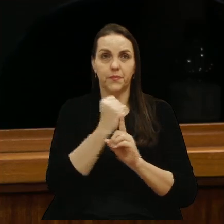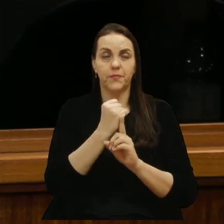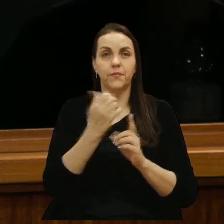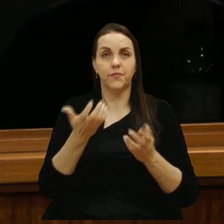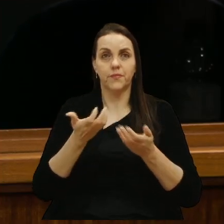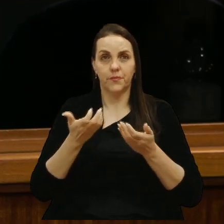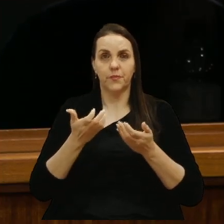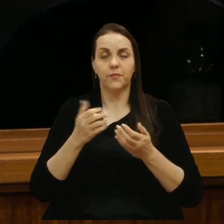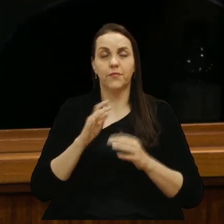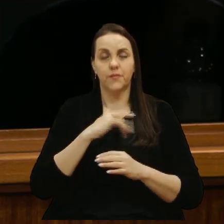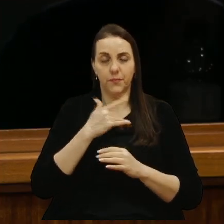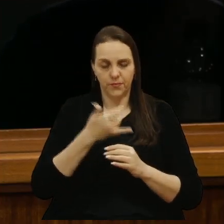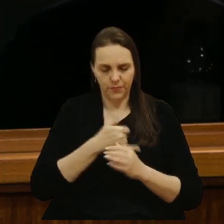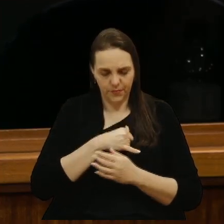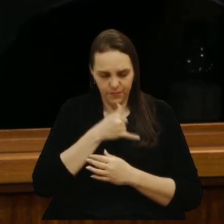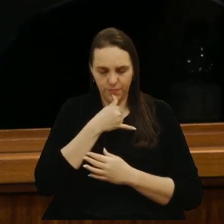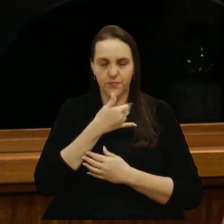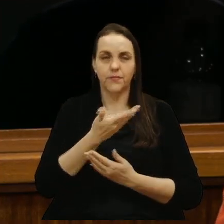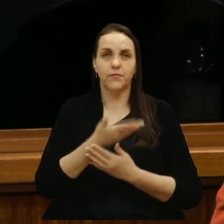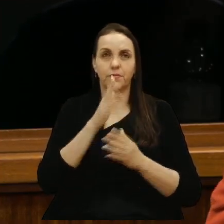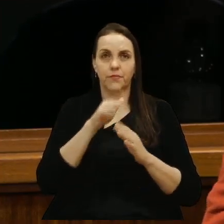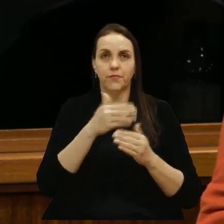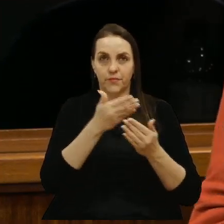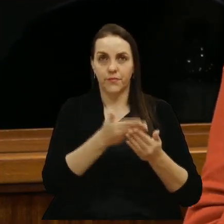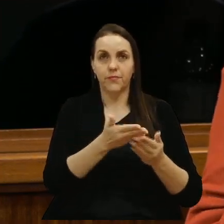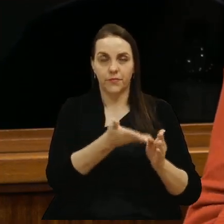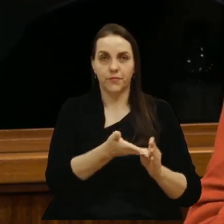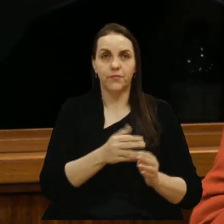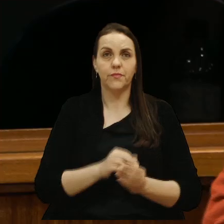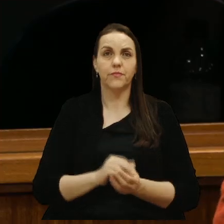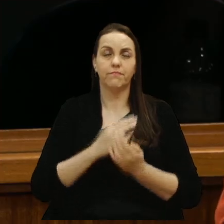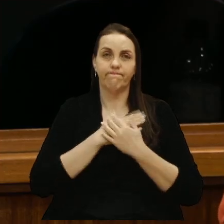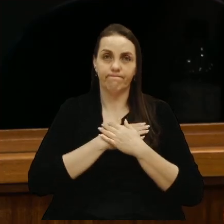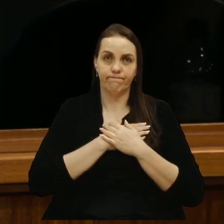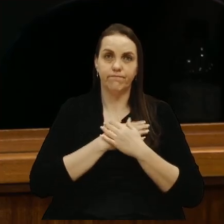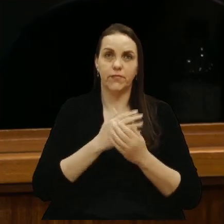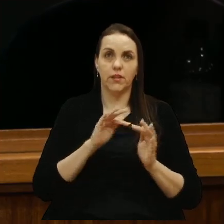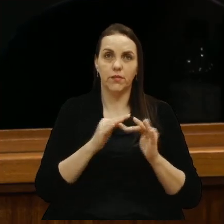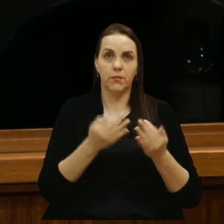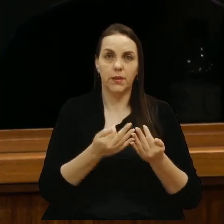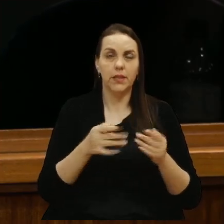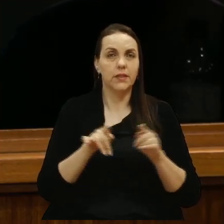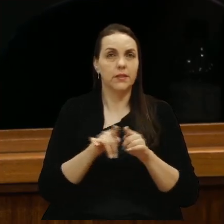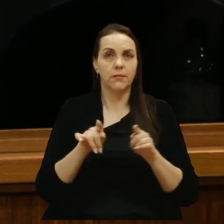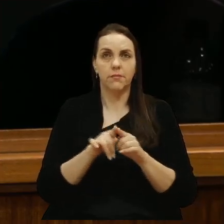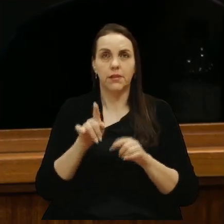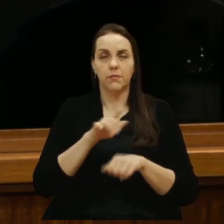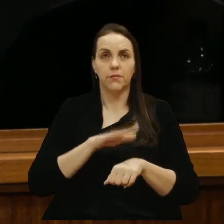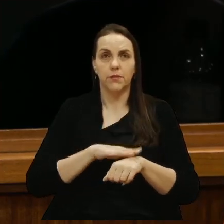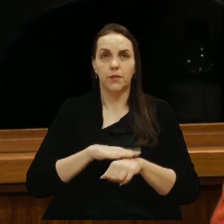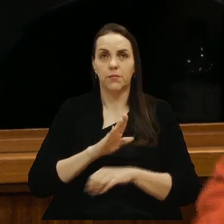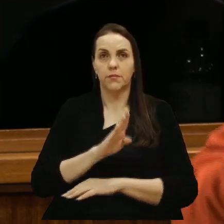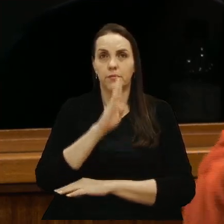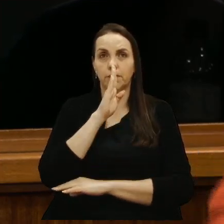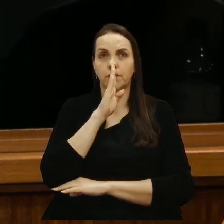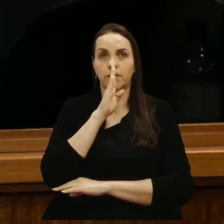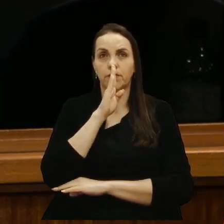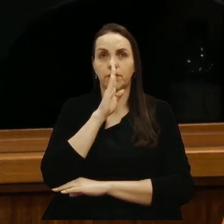esse voto de pesar à família, de pêsames à família e o restante do meu tempo em silêncio.